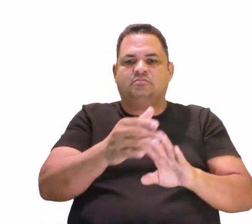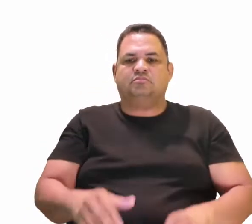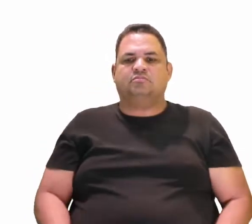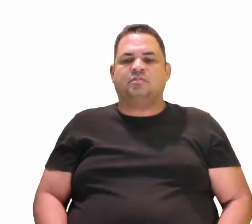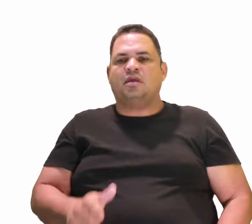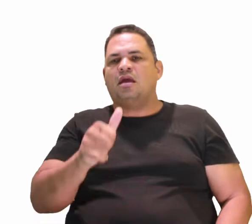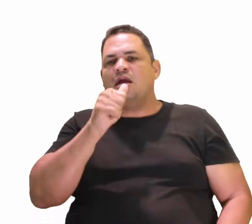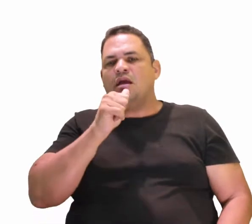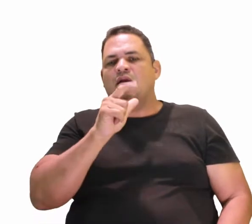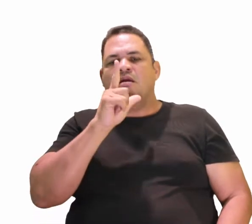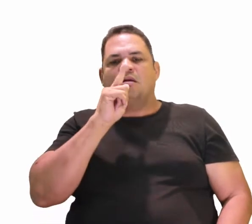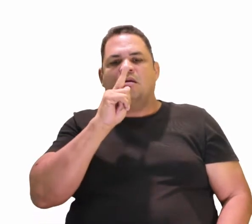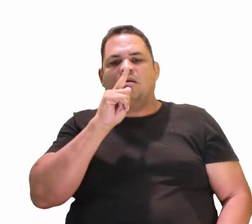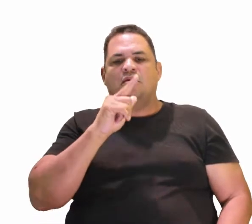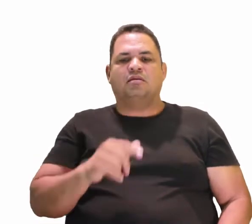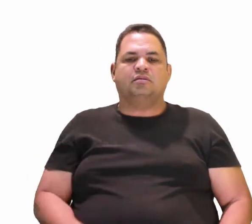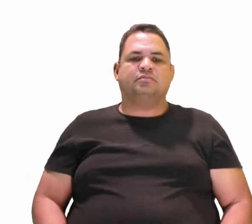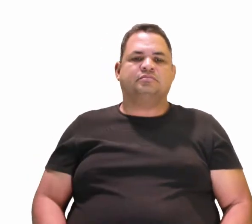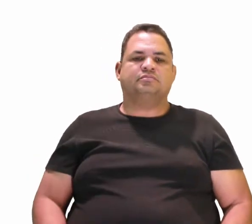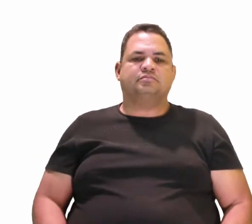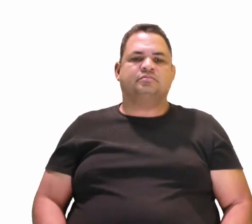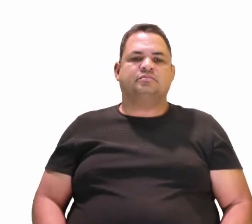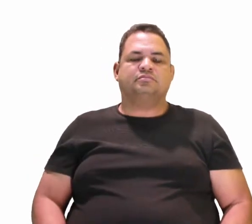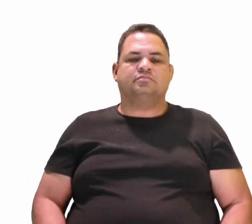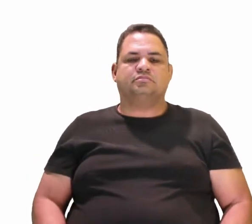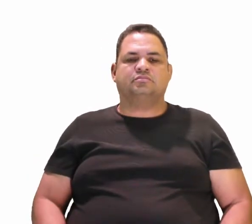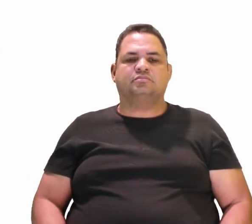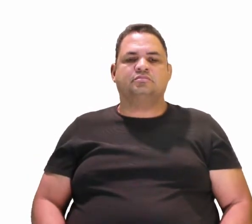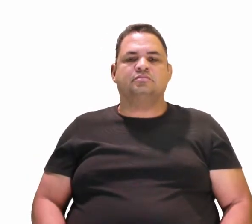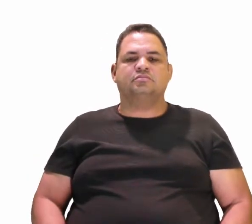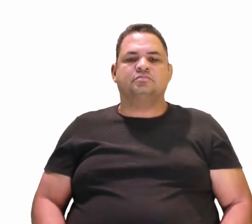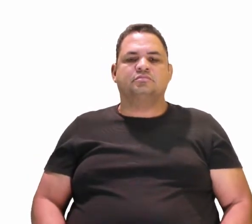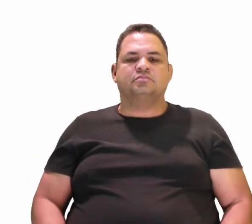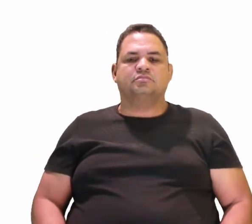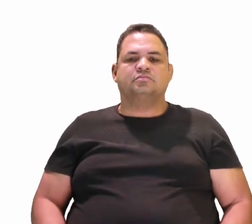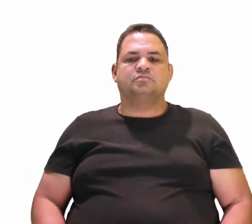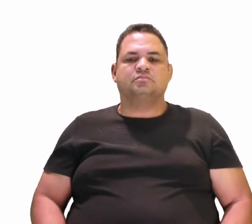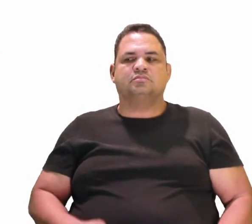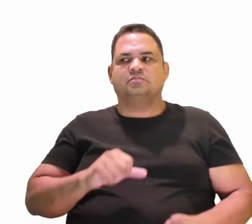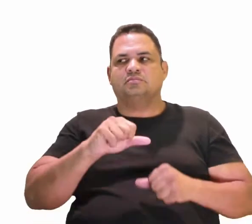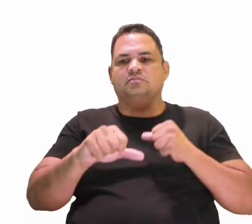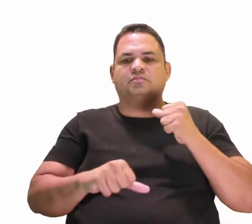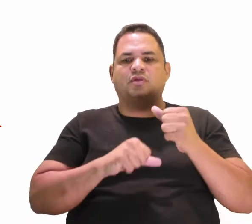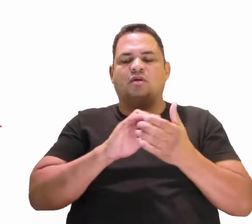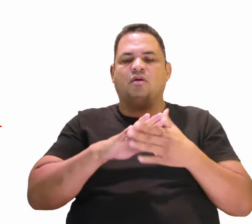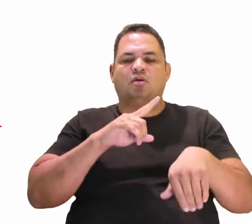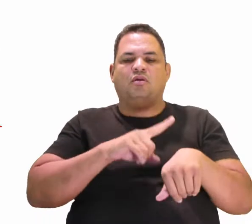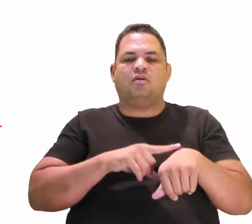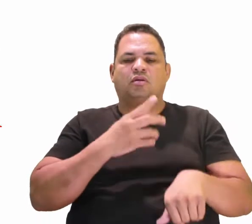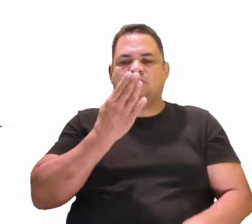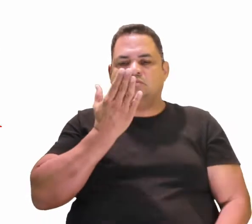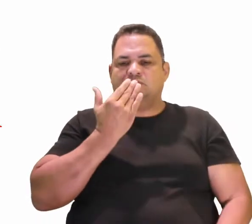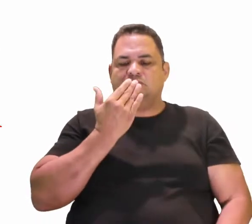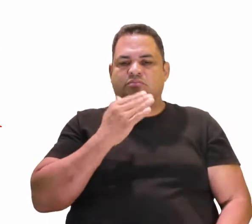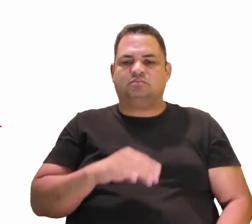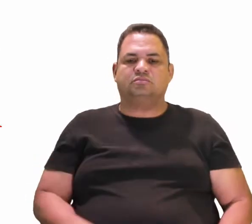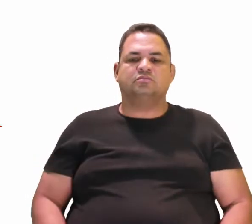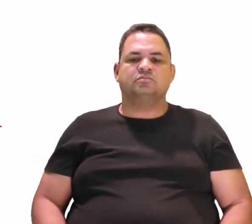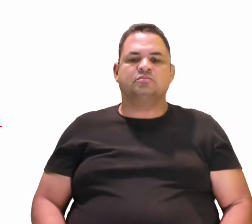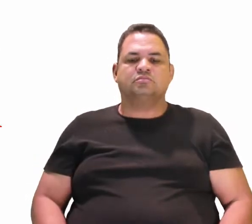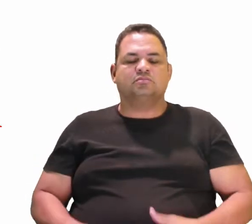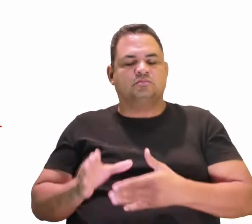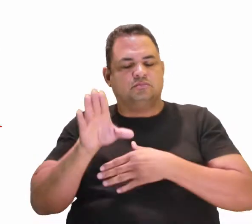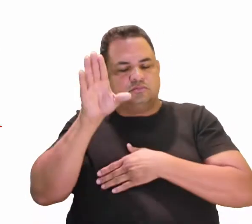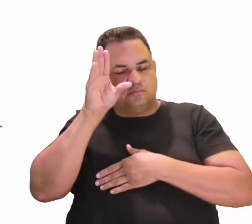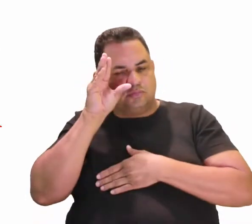beber água. Skip meals, essa é a única que não é legal, que é o pular refeições. Sleep 8 hours a day, dormir